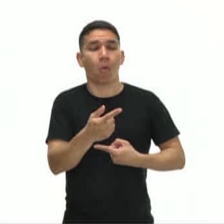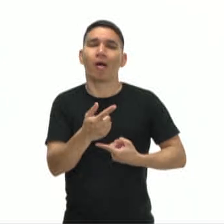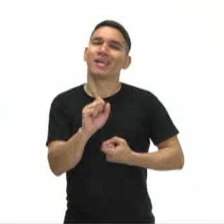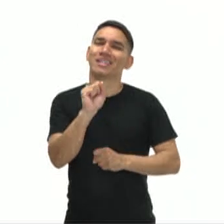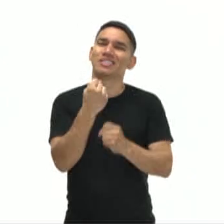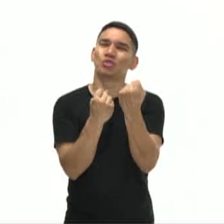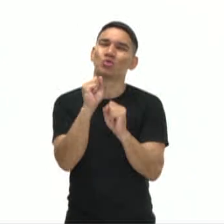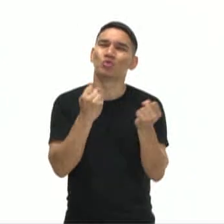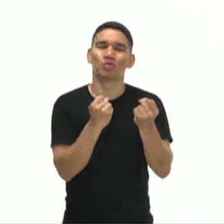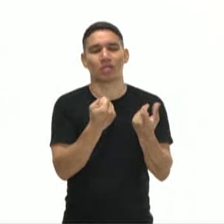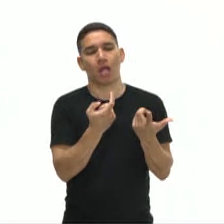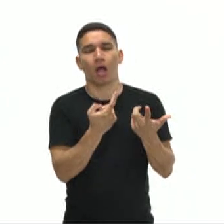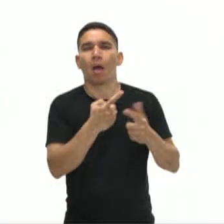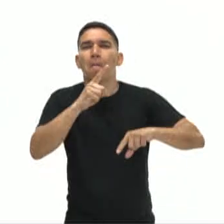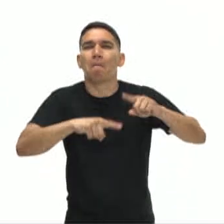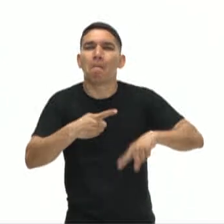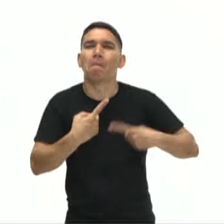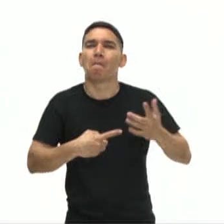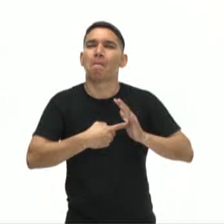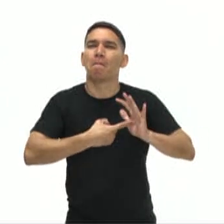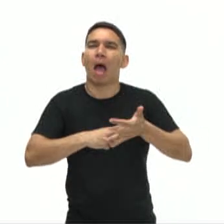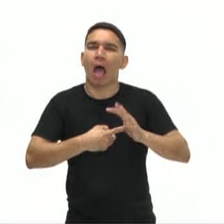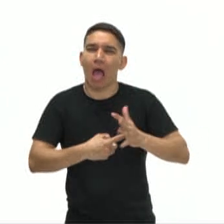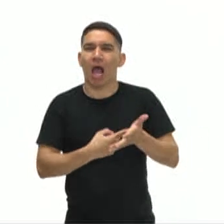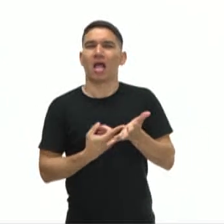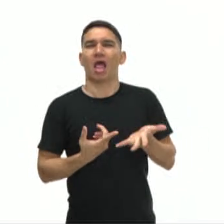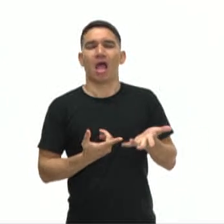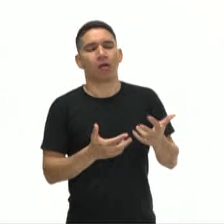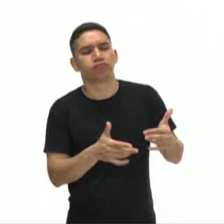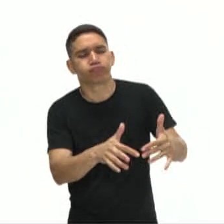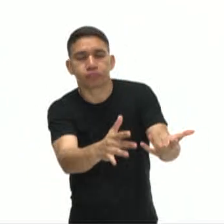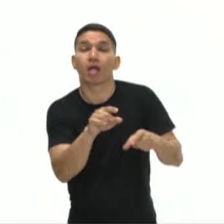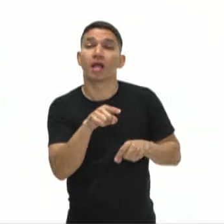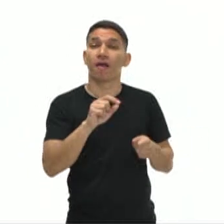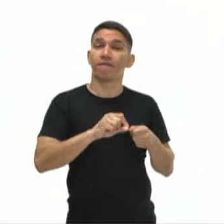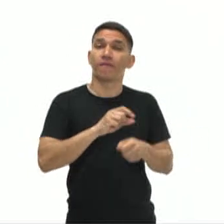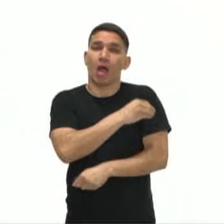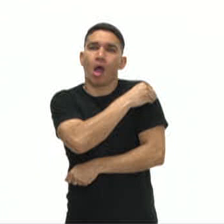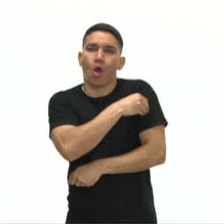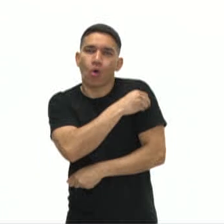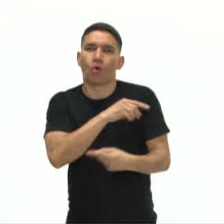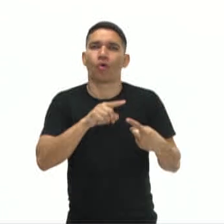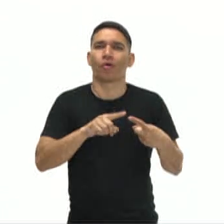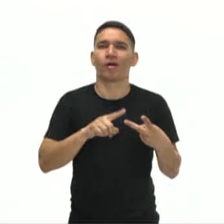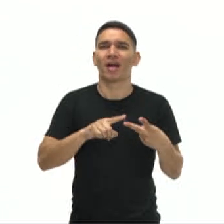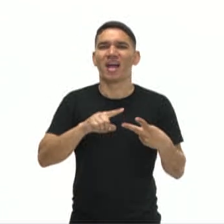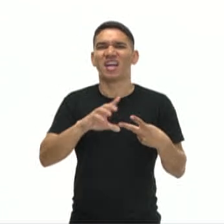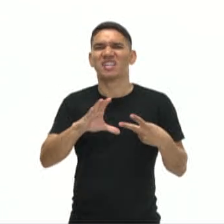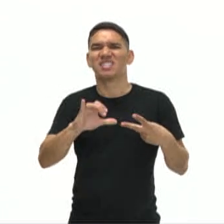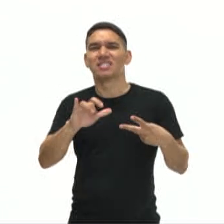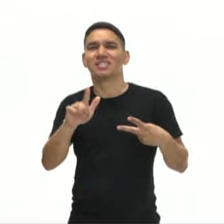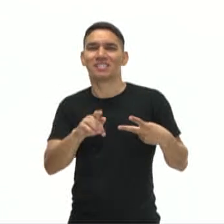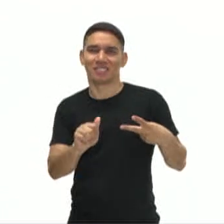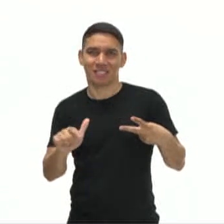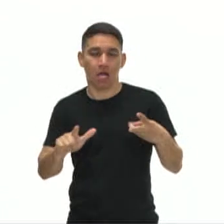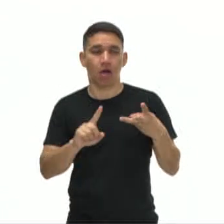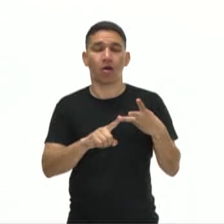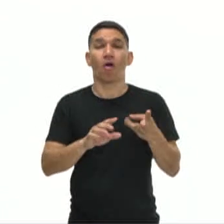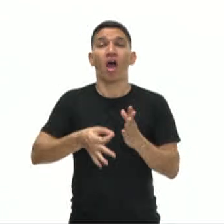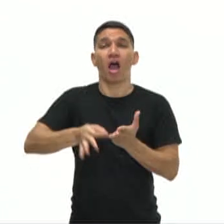E essas haciendas, então, produzem, por exemplo, o algodão, o sisal, o café, a